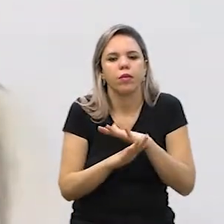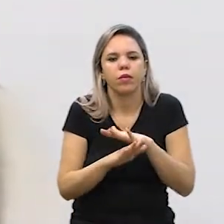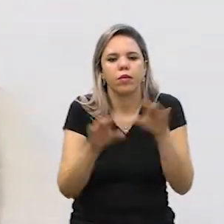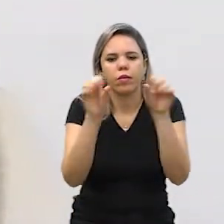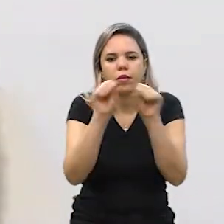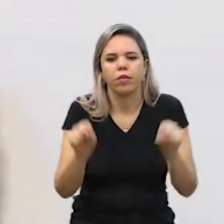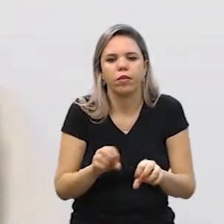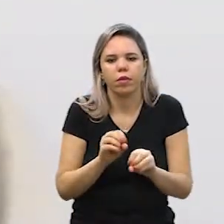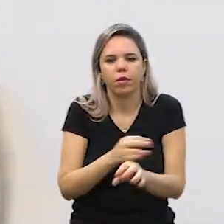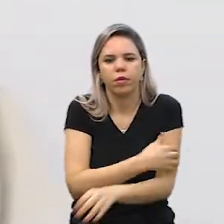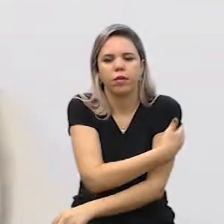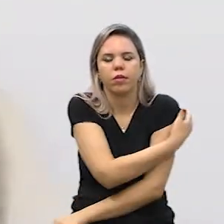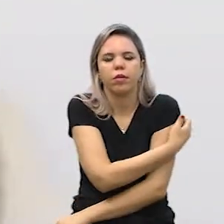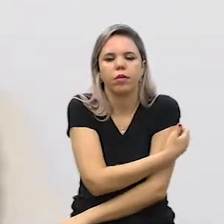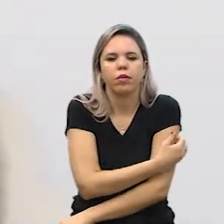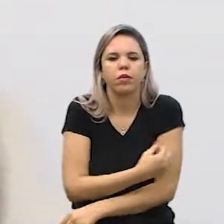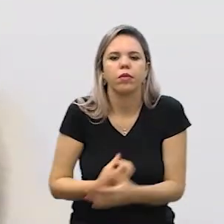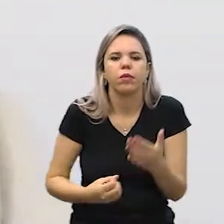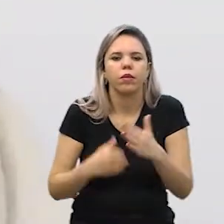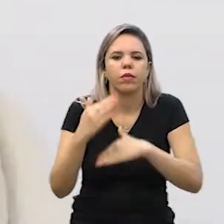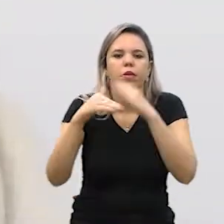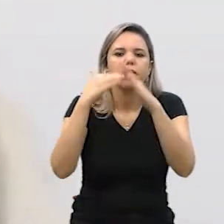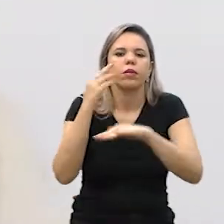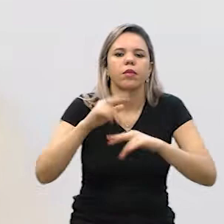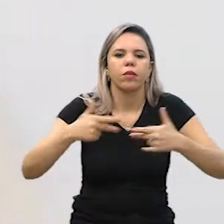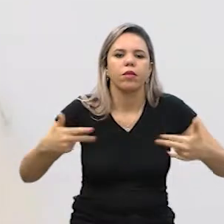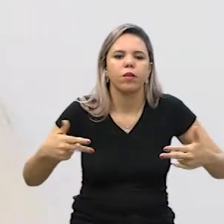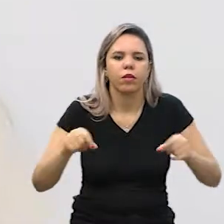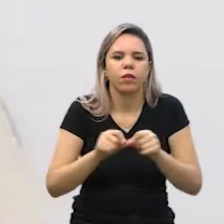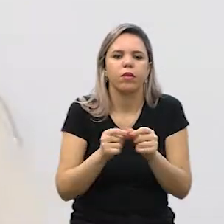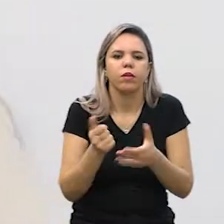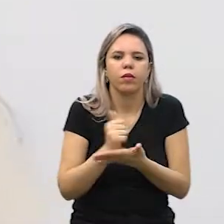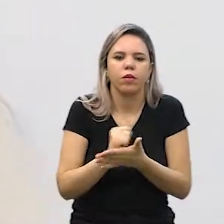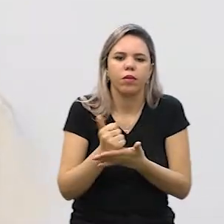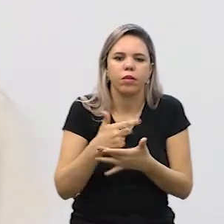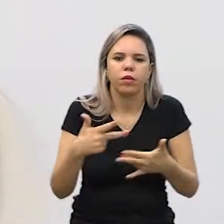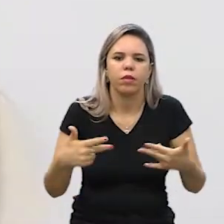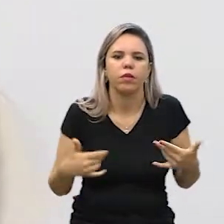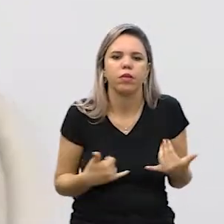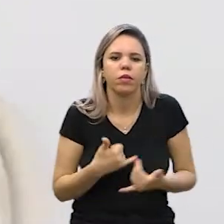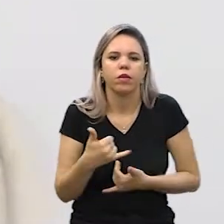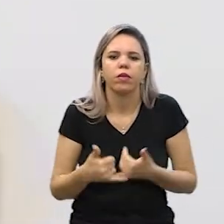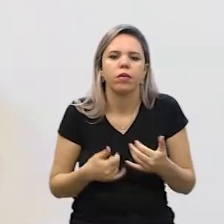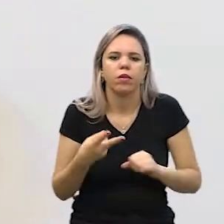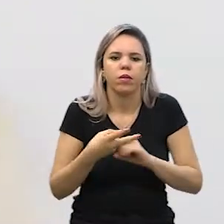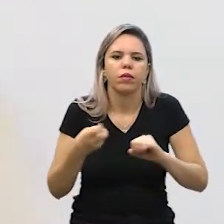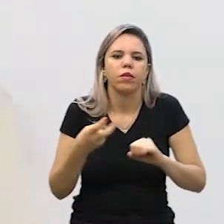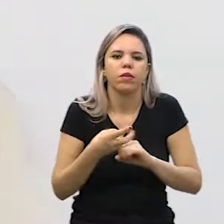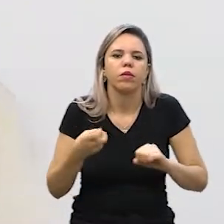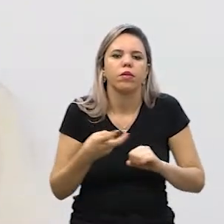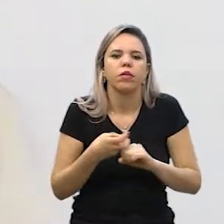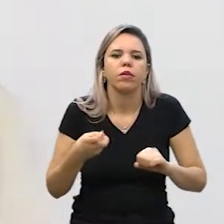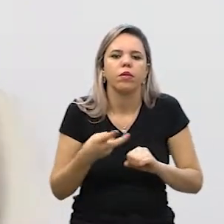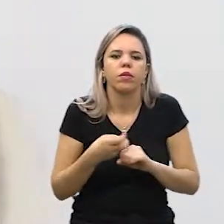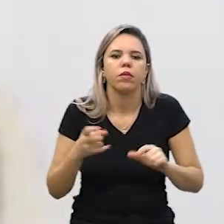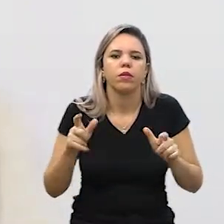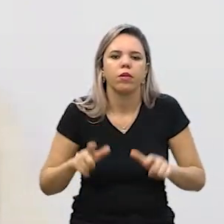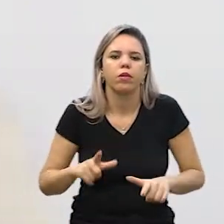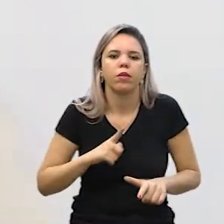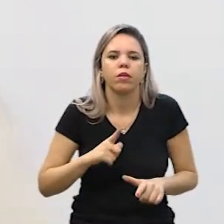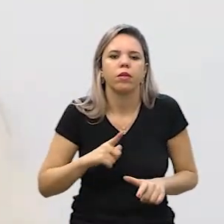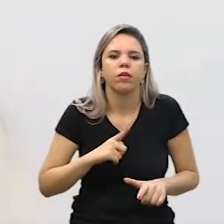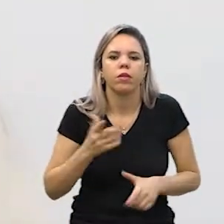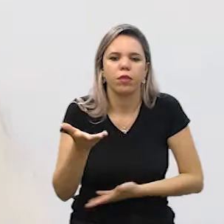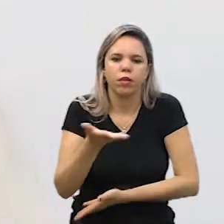sistema educacional, foram desenvolvidos diversos jogos e diversos aplicativos onde existe